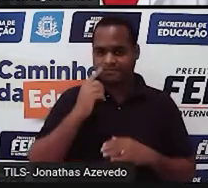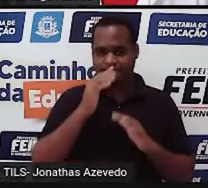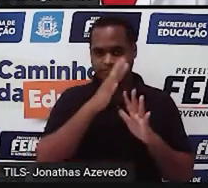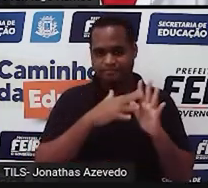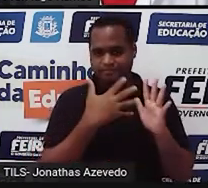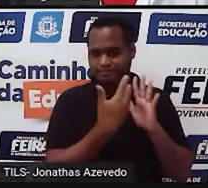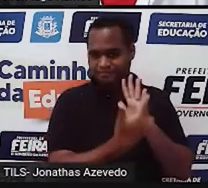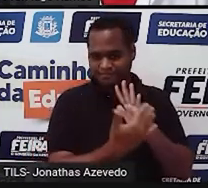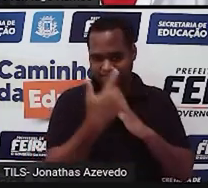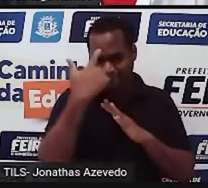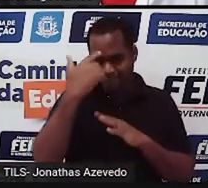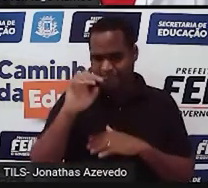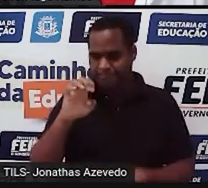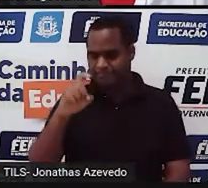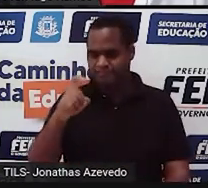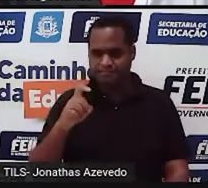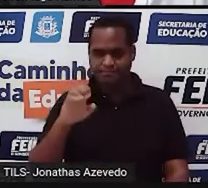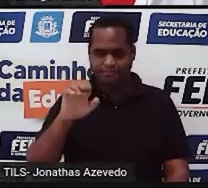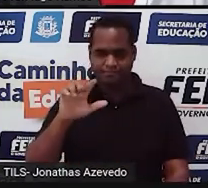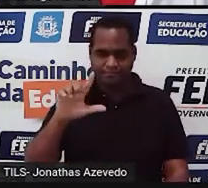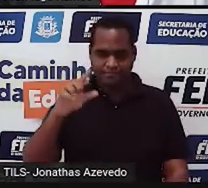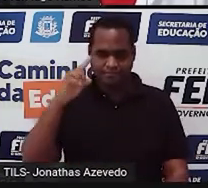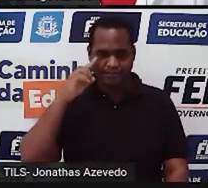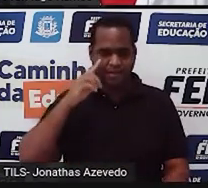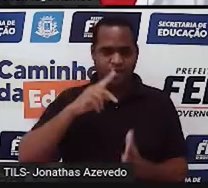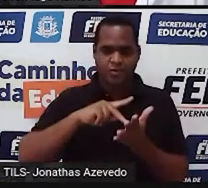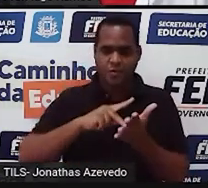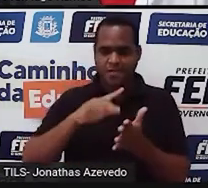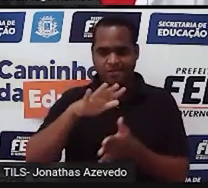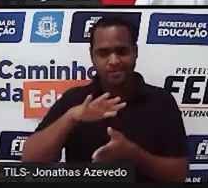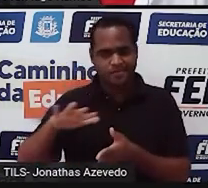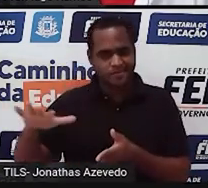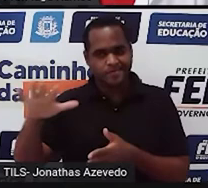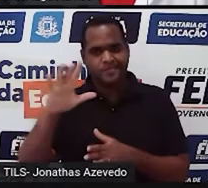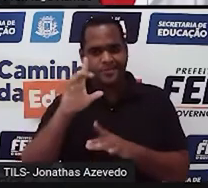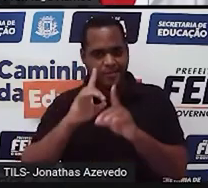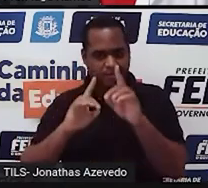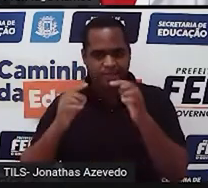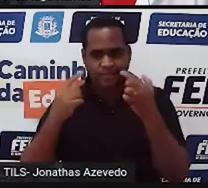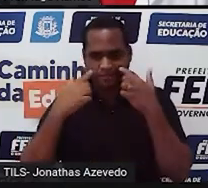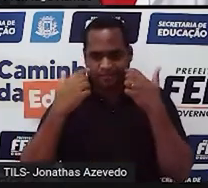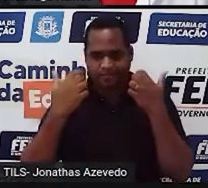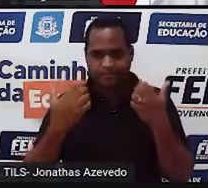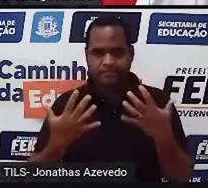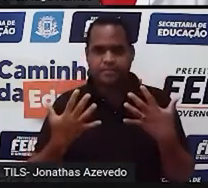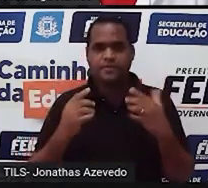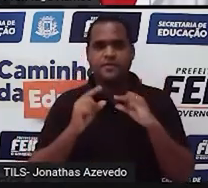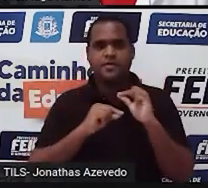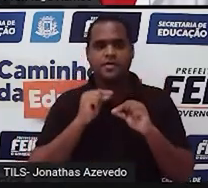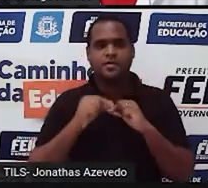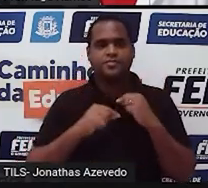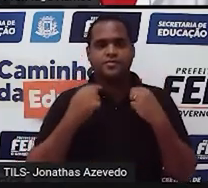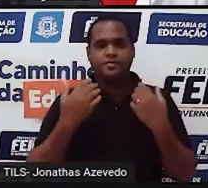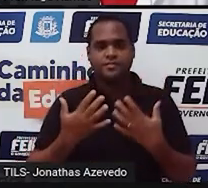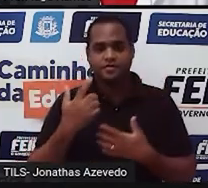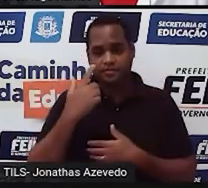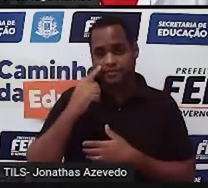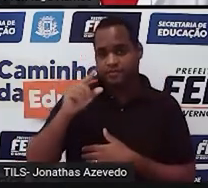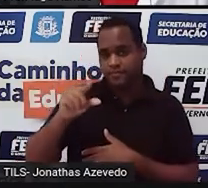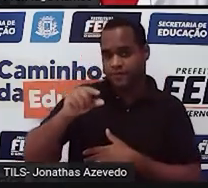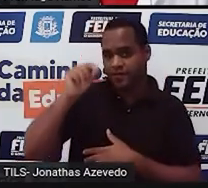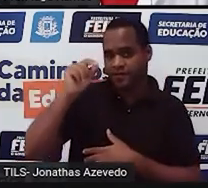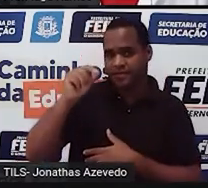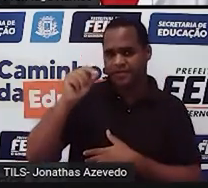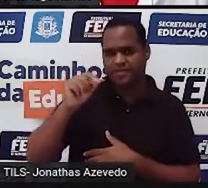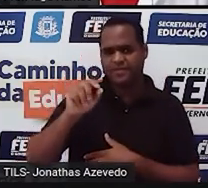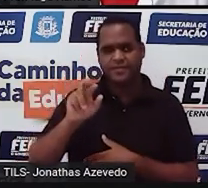software né de construção geométrica né de geometria dinâmica é eu fui ali ó e optei